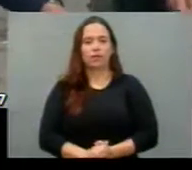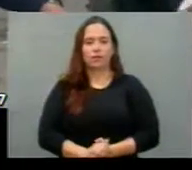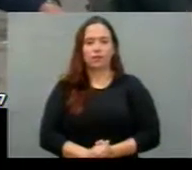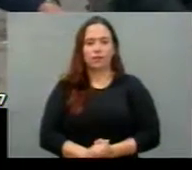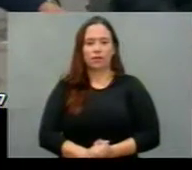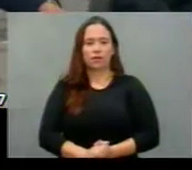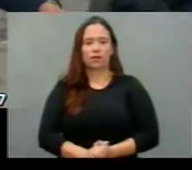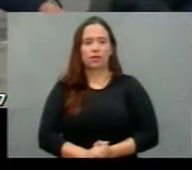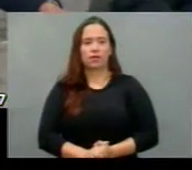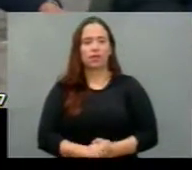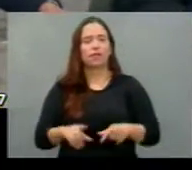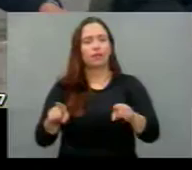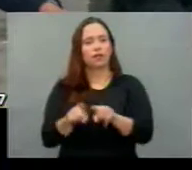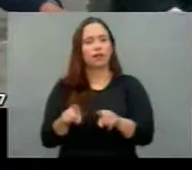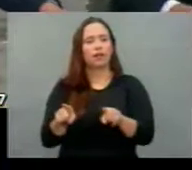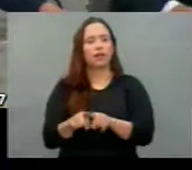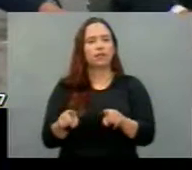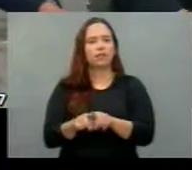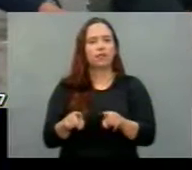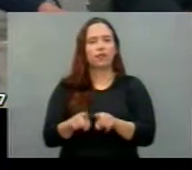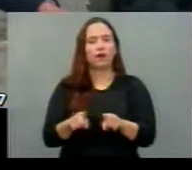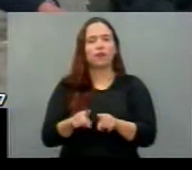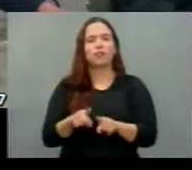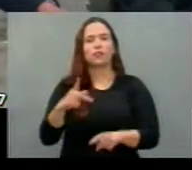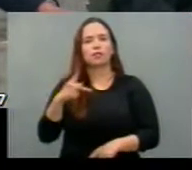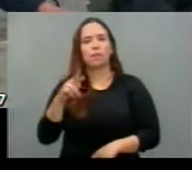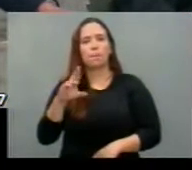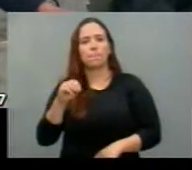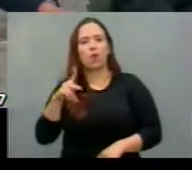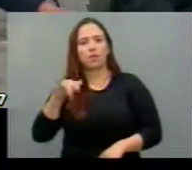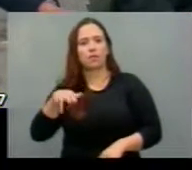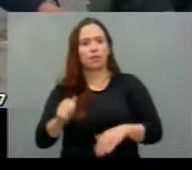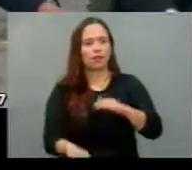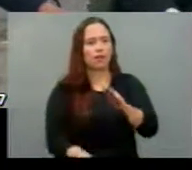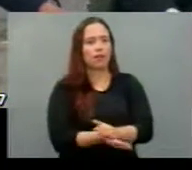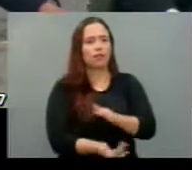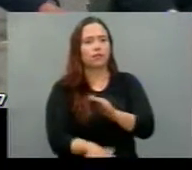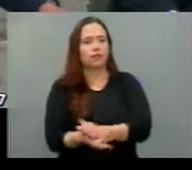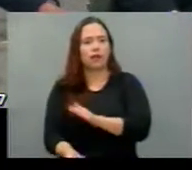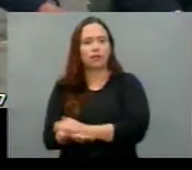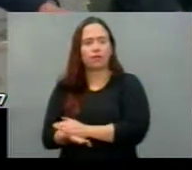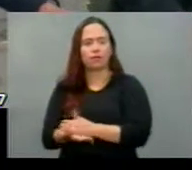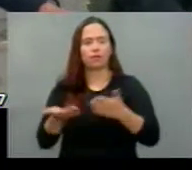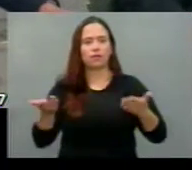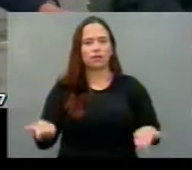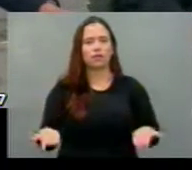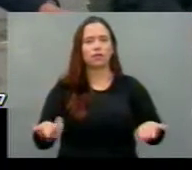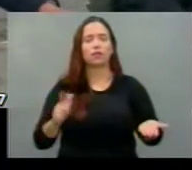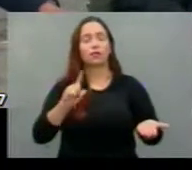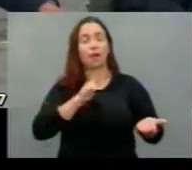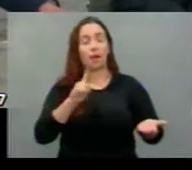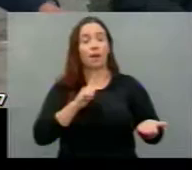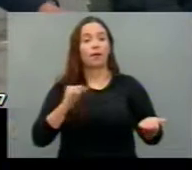de propinas desvirtuadas em Caixa 2. Agora, é importante frisar